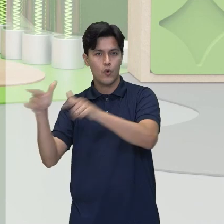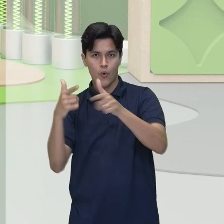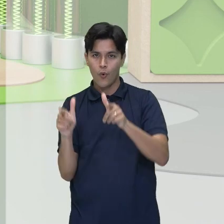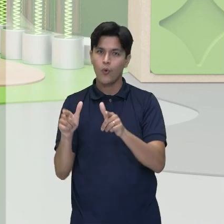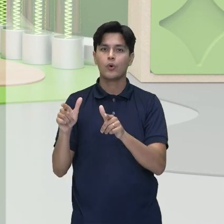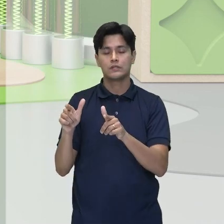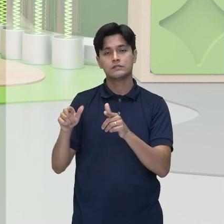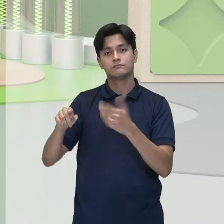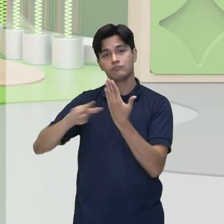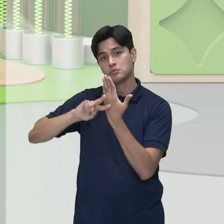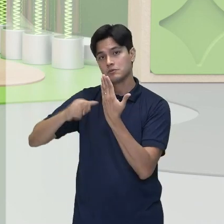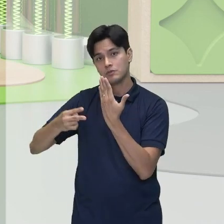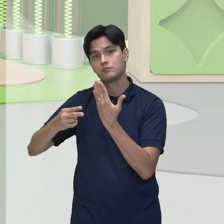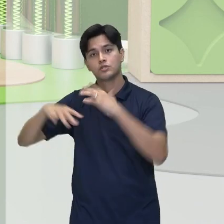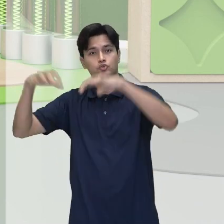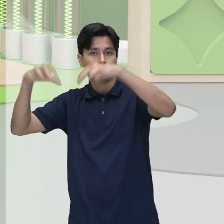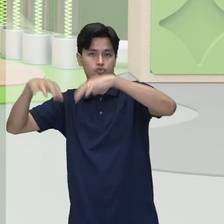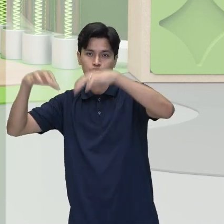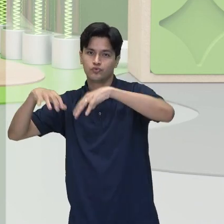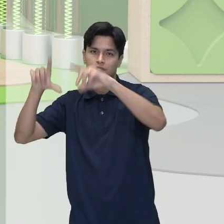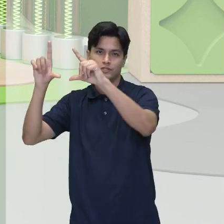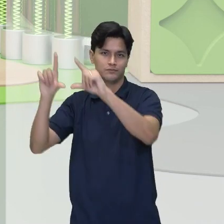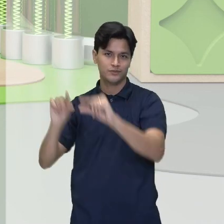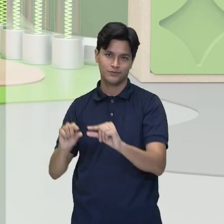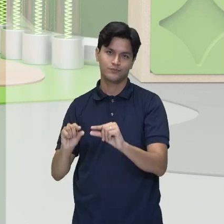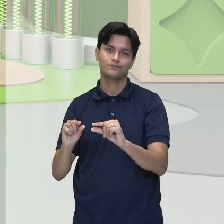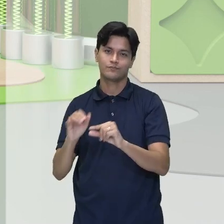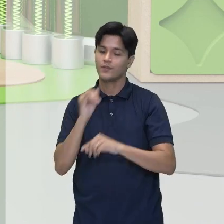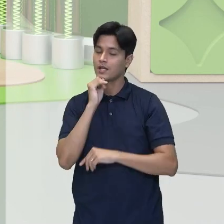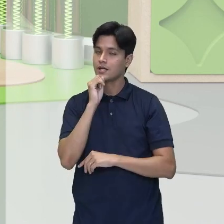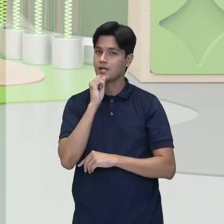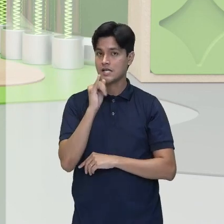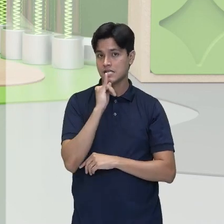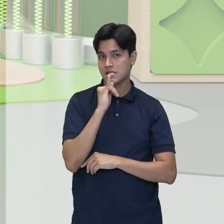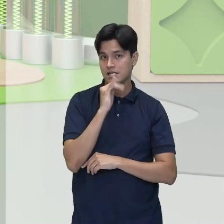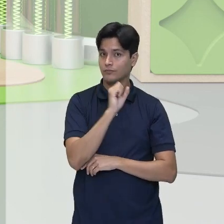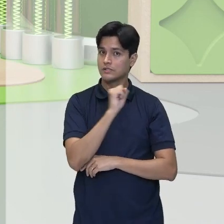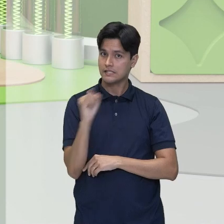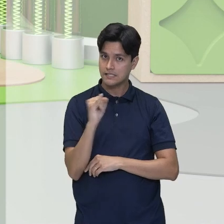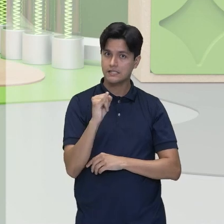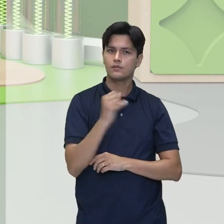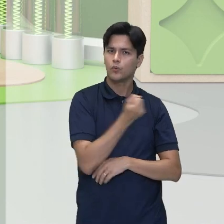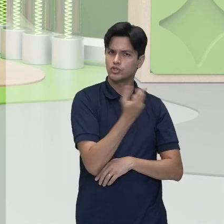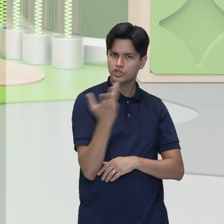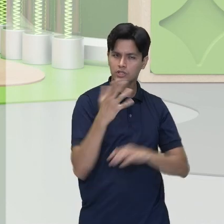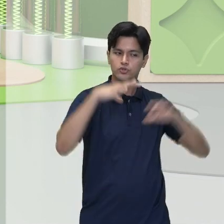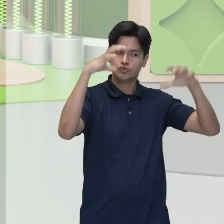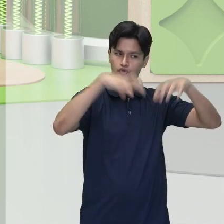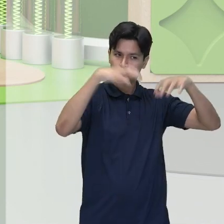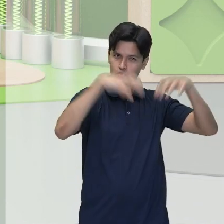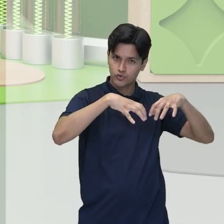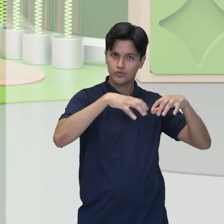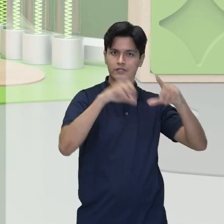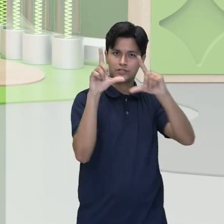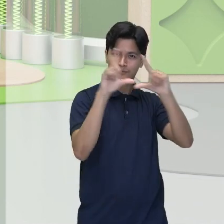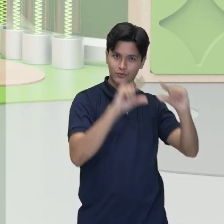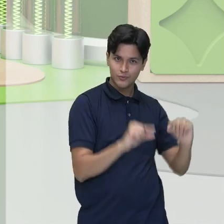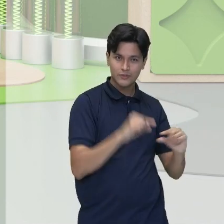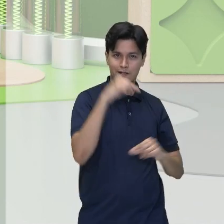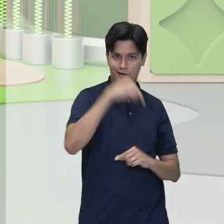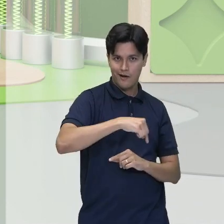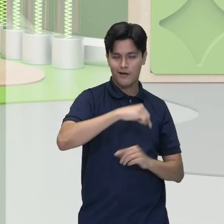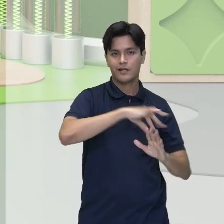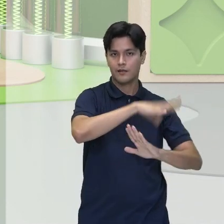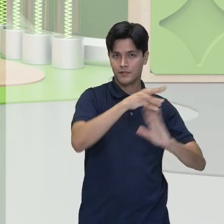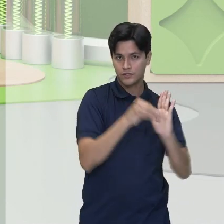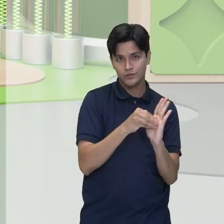vai observar, por exemplo, se houver uma diminuição de chuvas aqui na região amazônica, São Paulo e outras